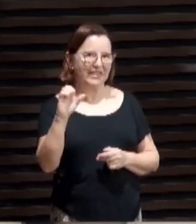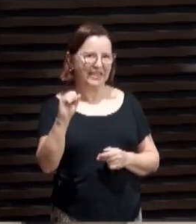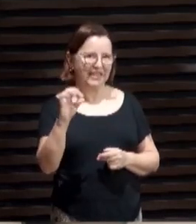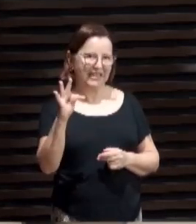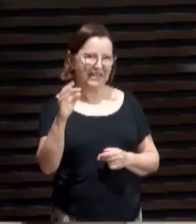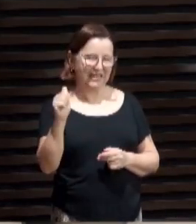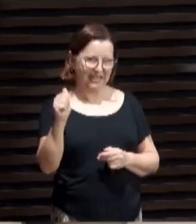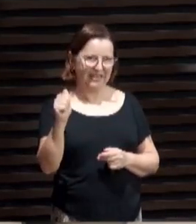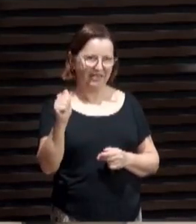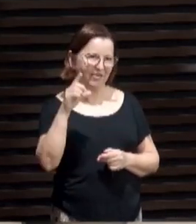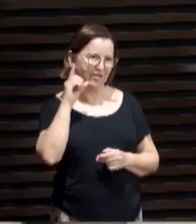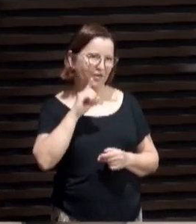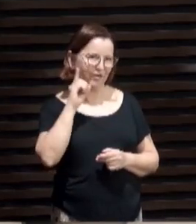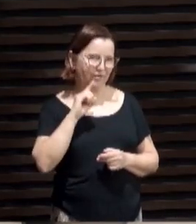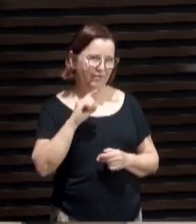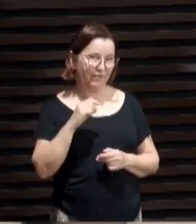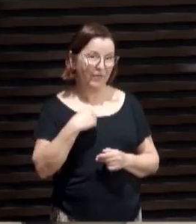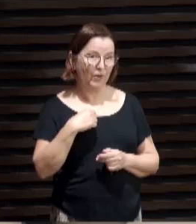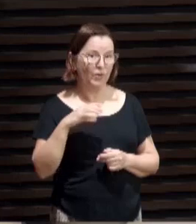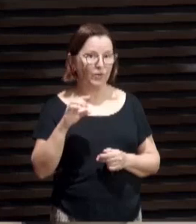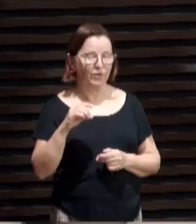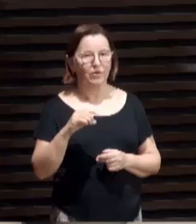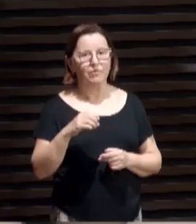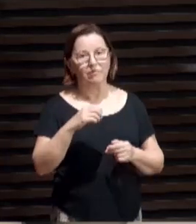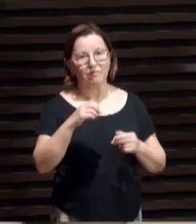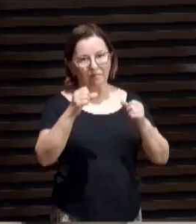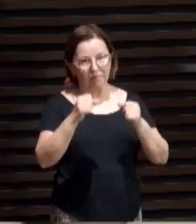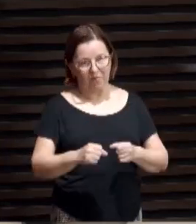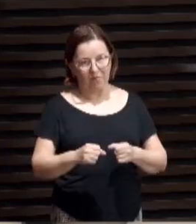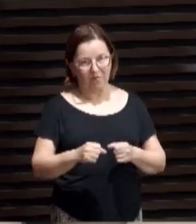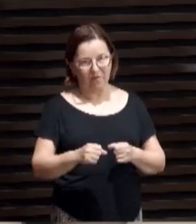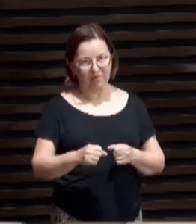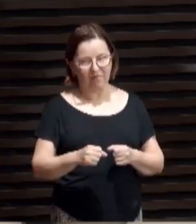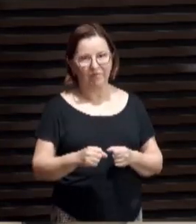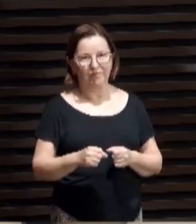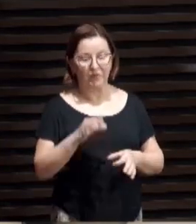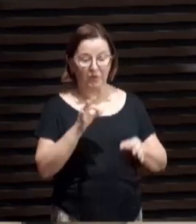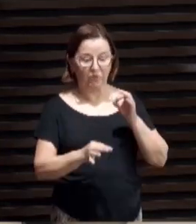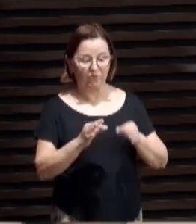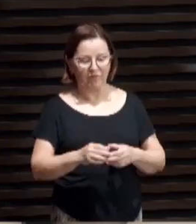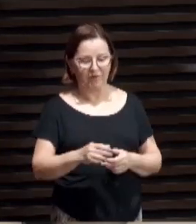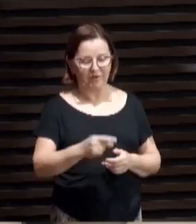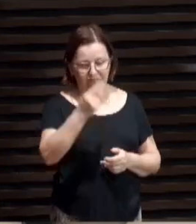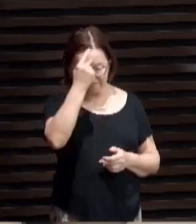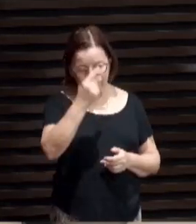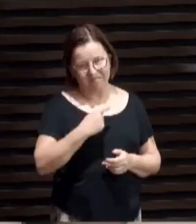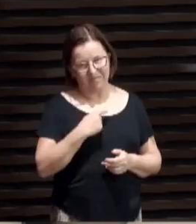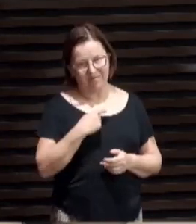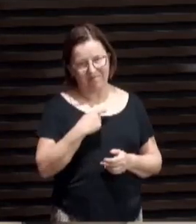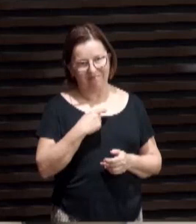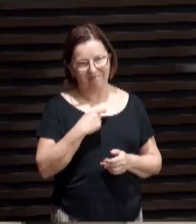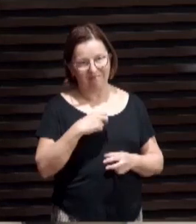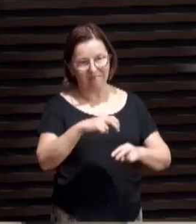Eu só tenho condições de julgar a mim mesmo à luz da